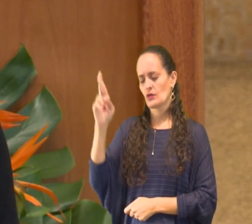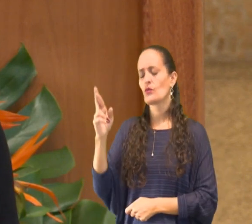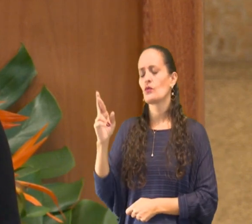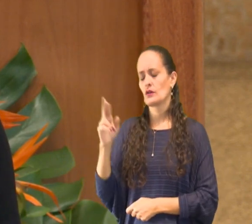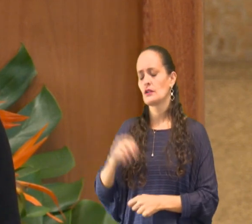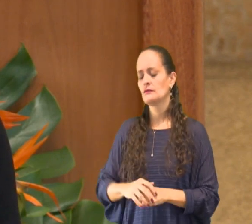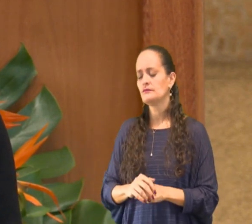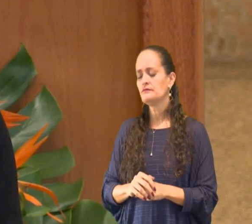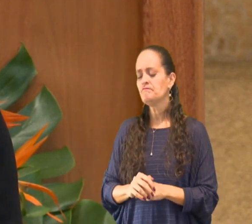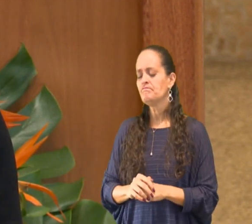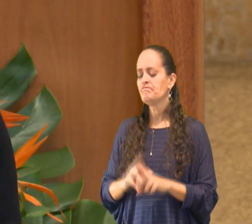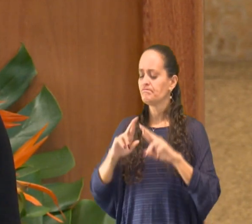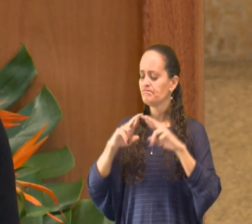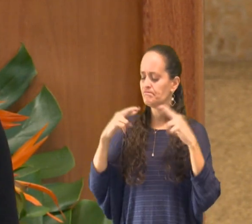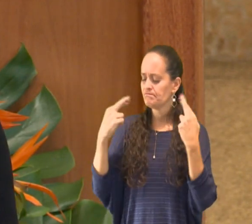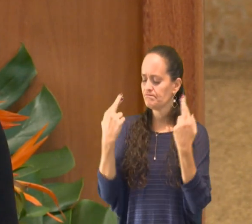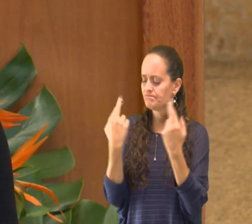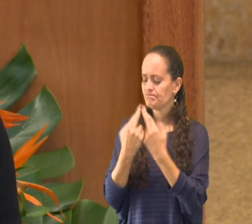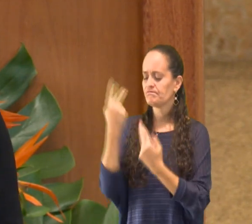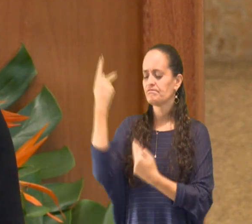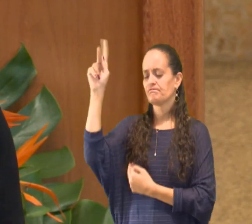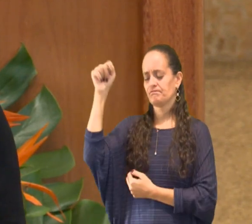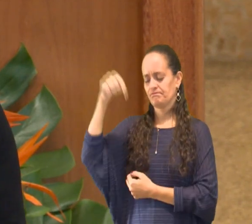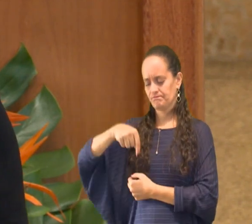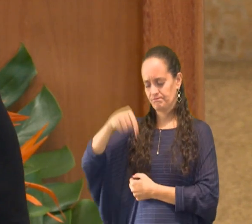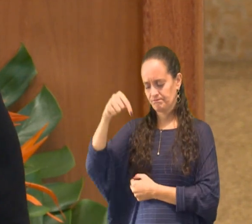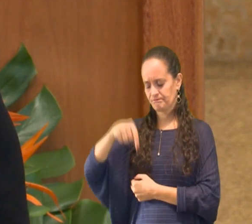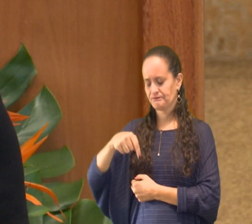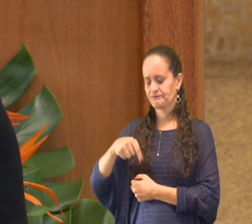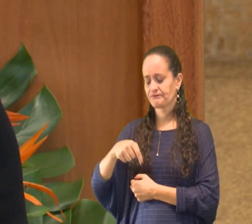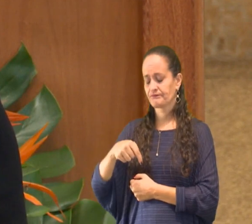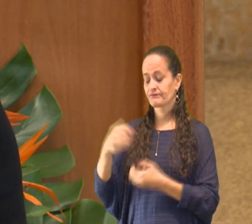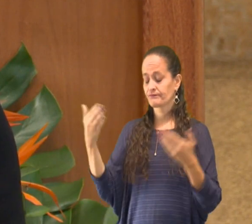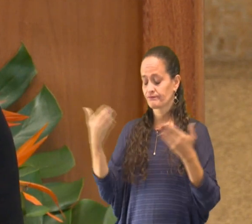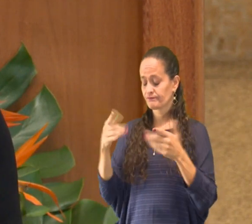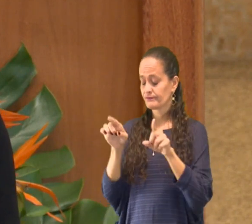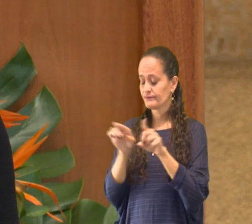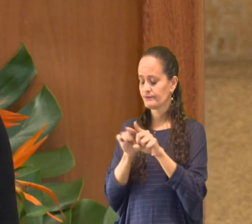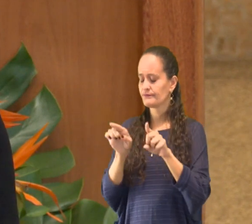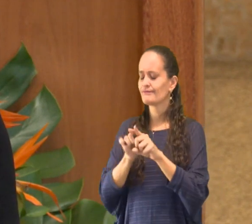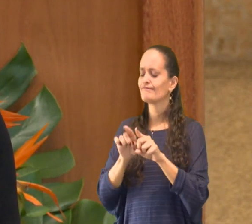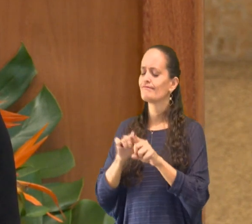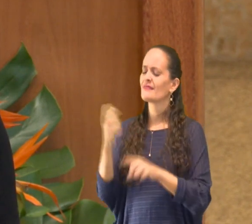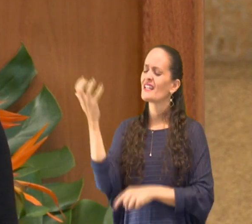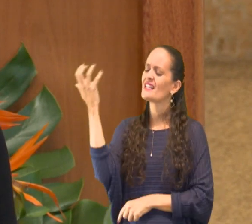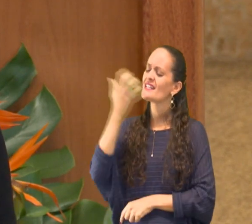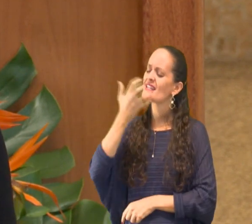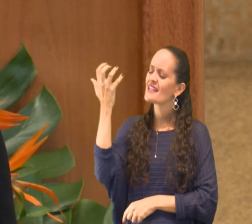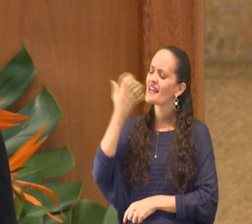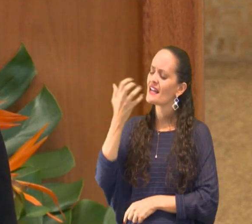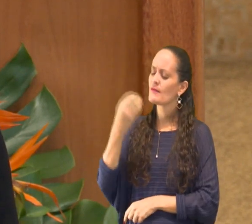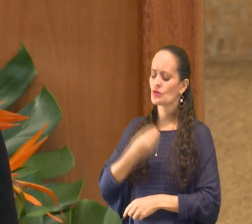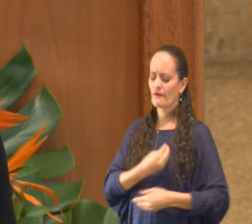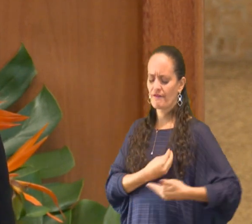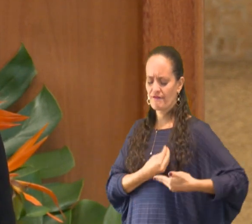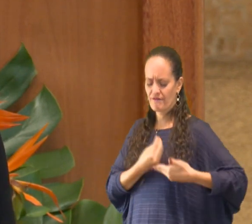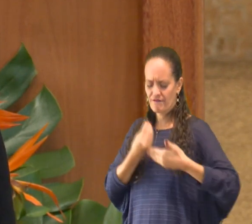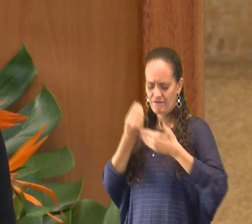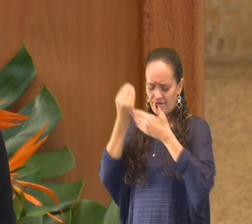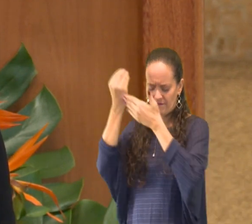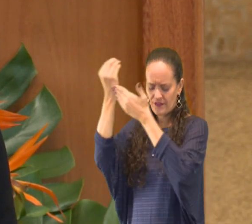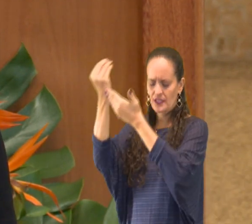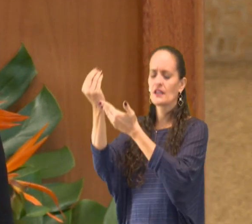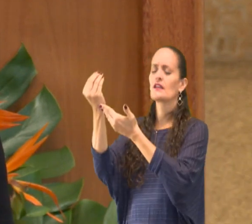para o Teu reino na face da terra. E aqui também, Senhor, nós queremos colocar as nossas vidas nas